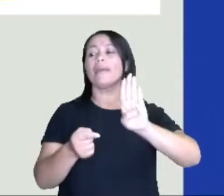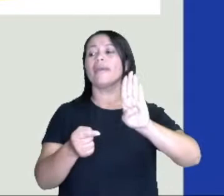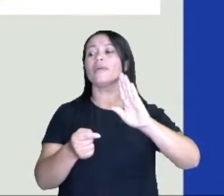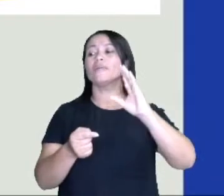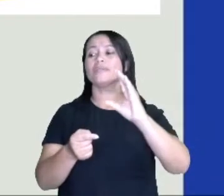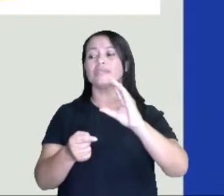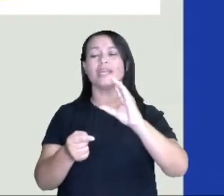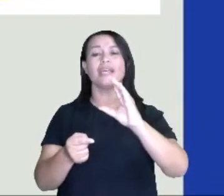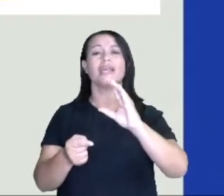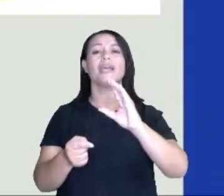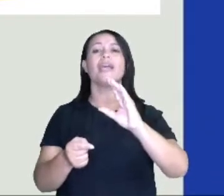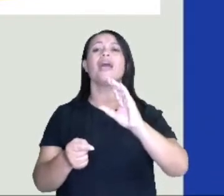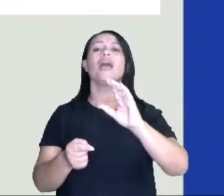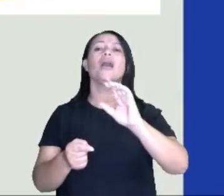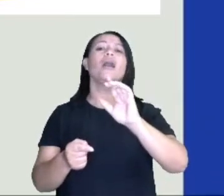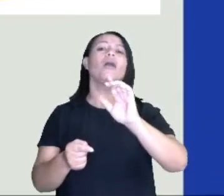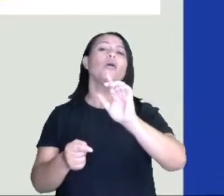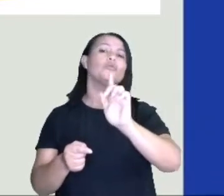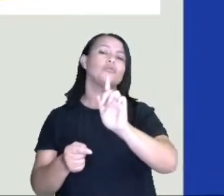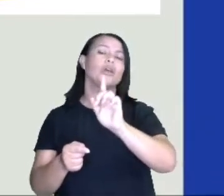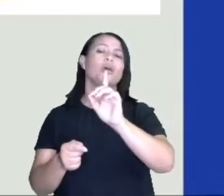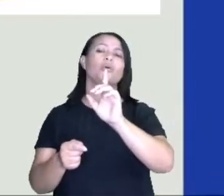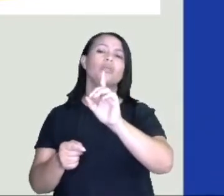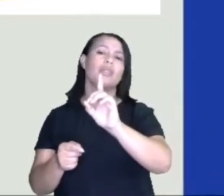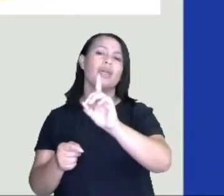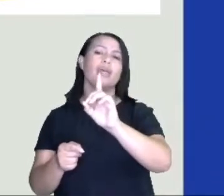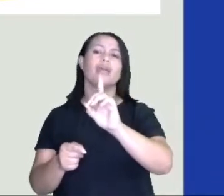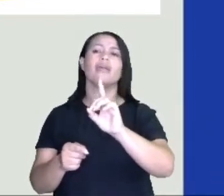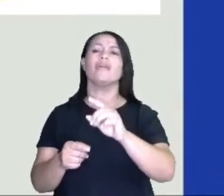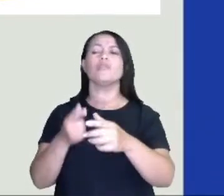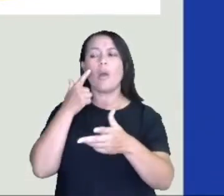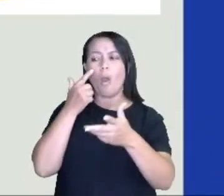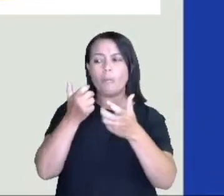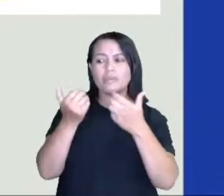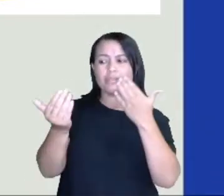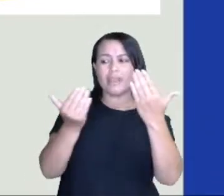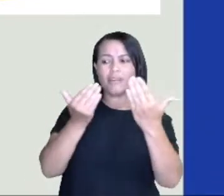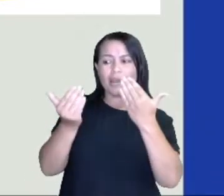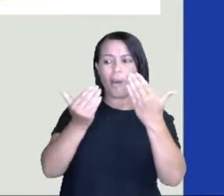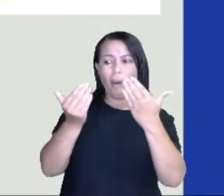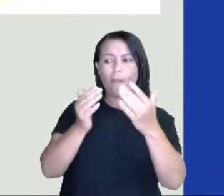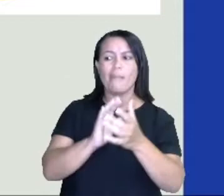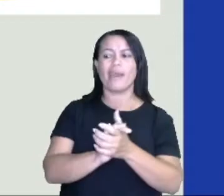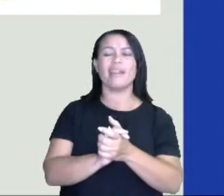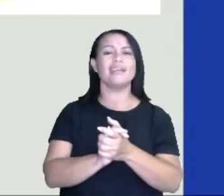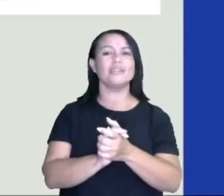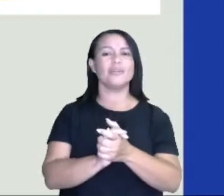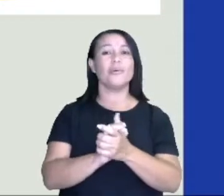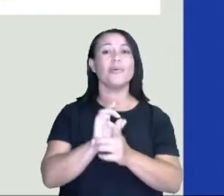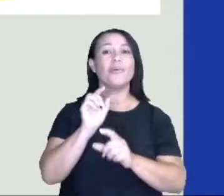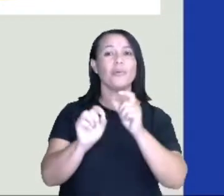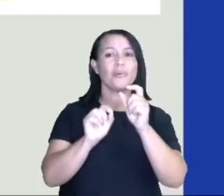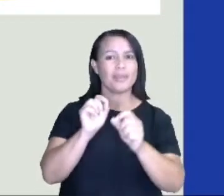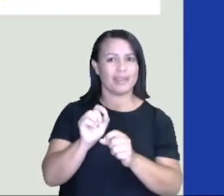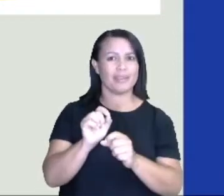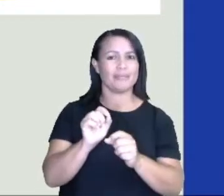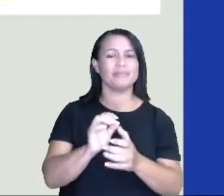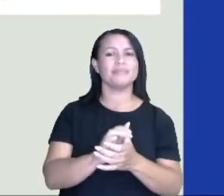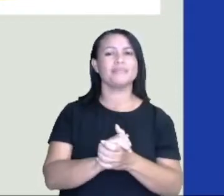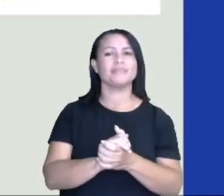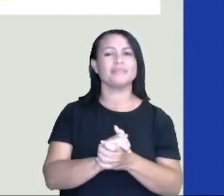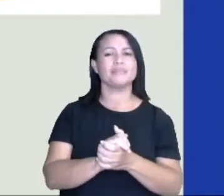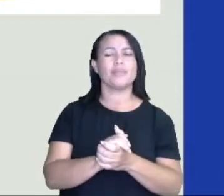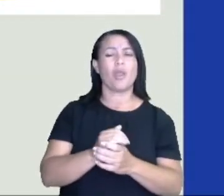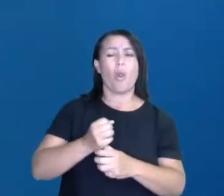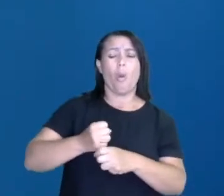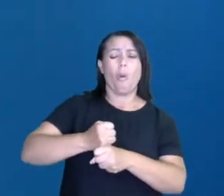B, o C e o G, o D. Você pode observar que, com